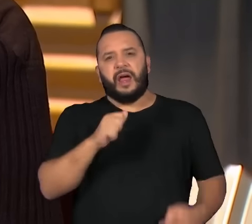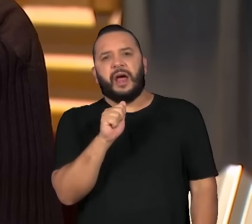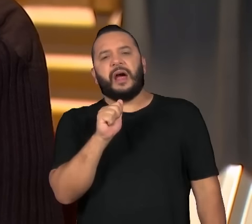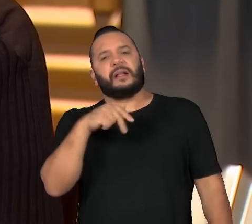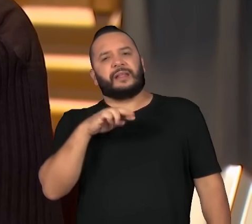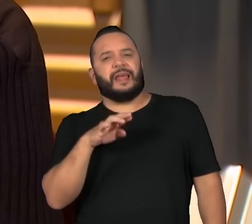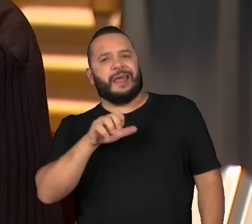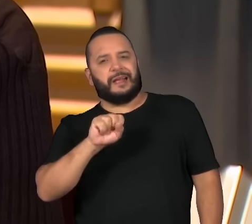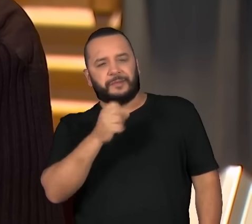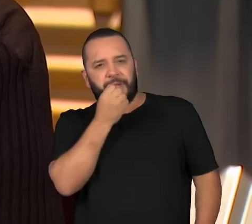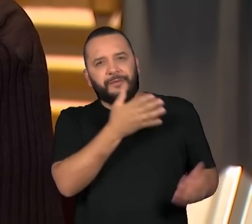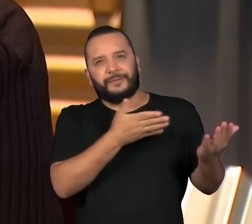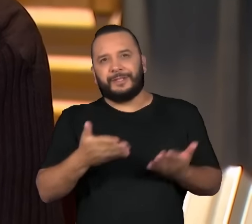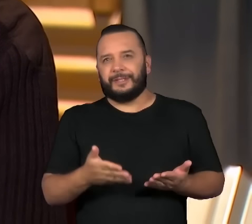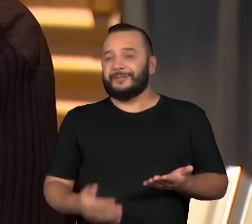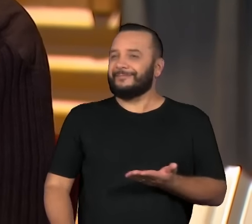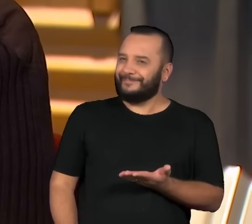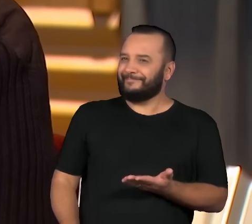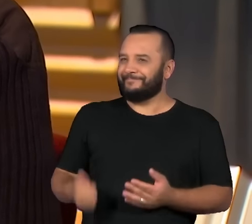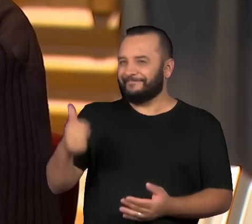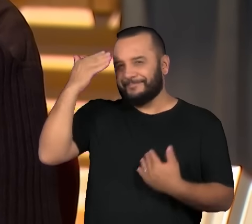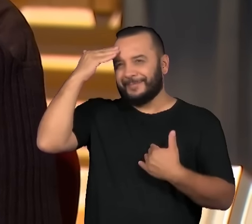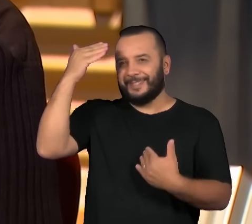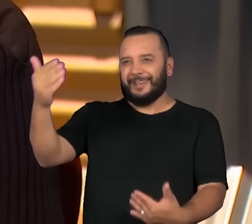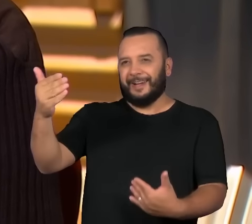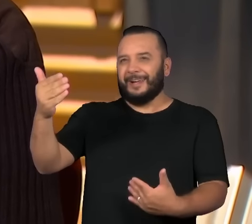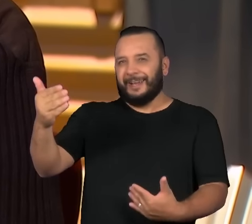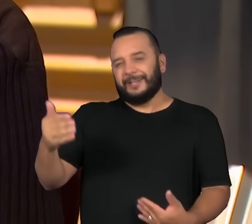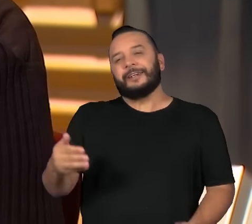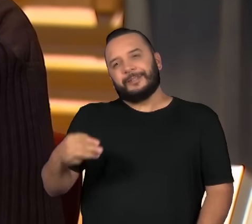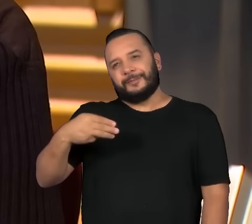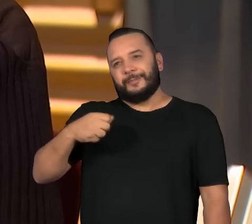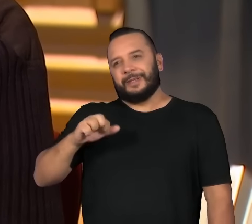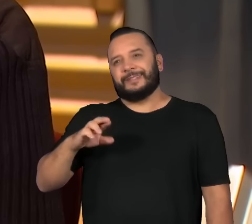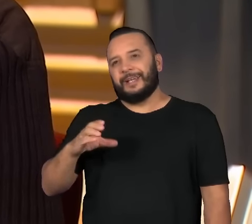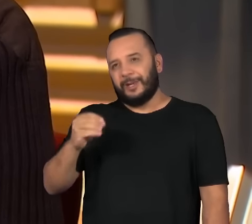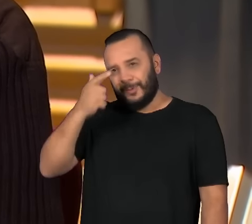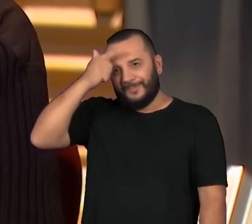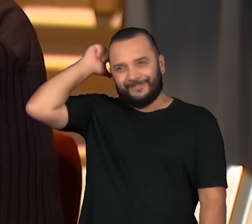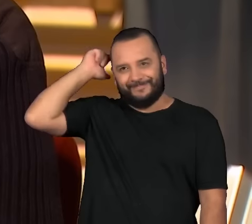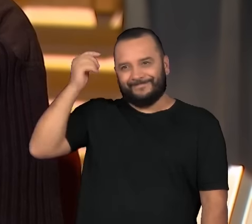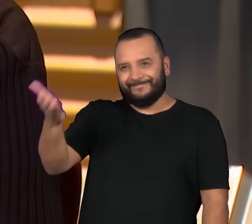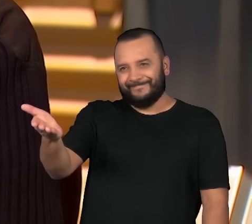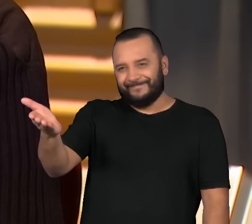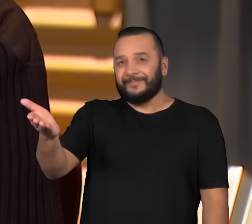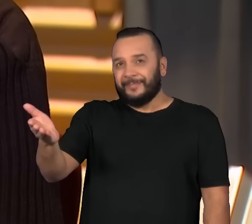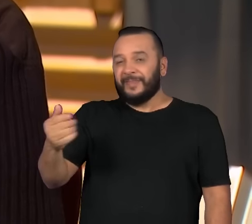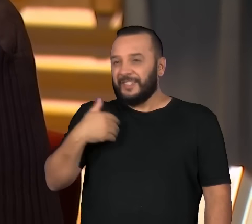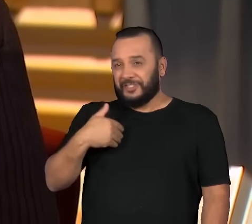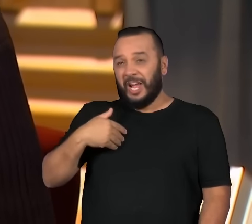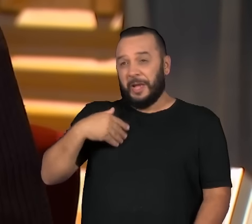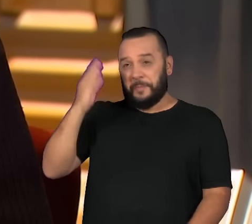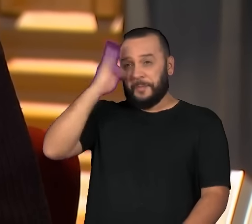Kisser. Bem-vindo. Pô, obrigado, Marcelo, pela parte do Coisa